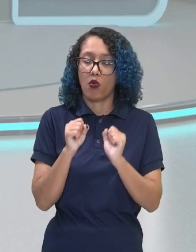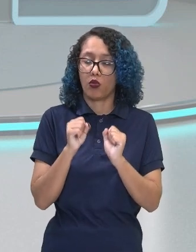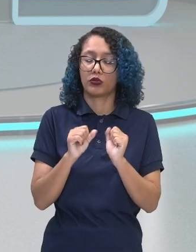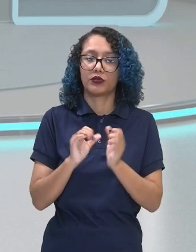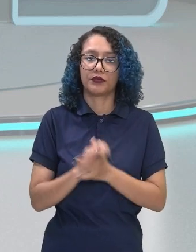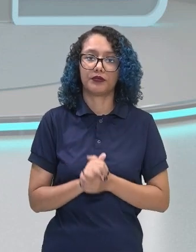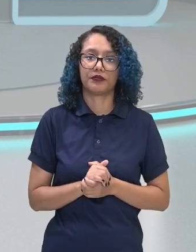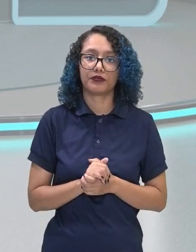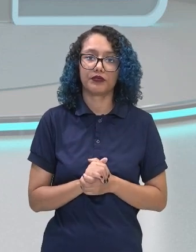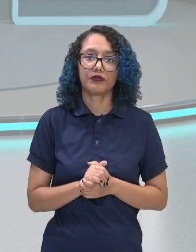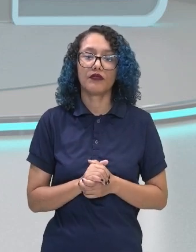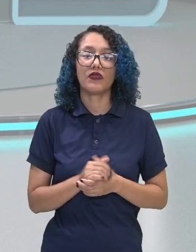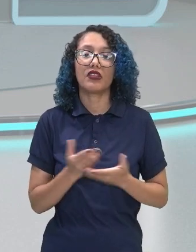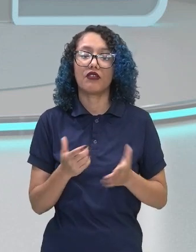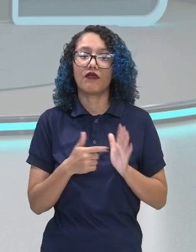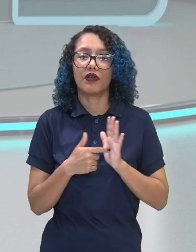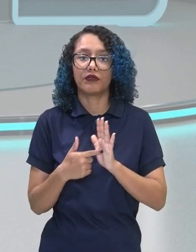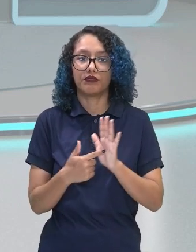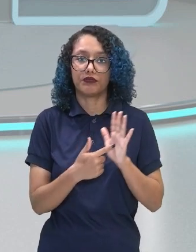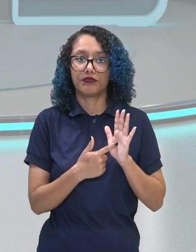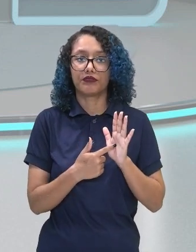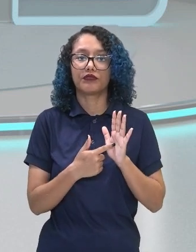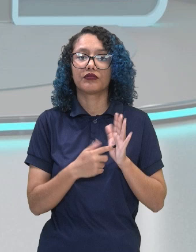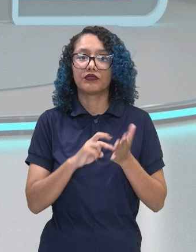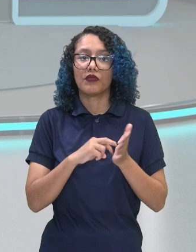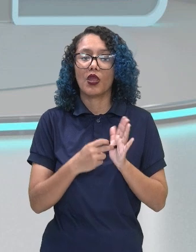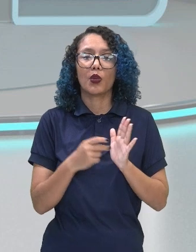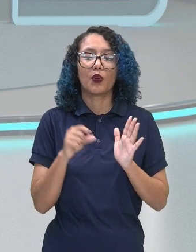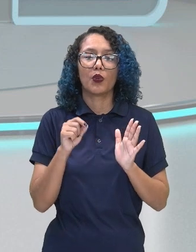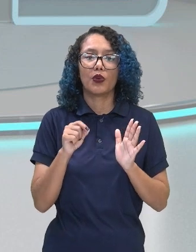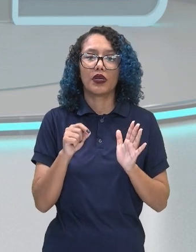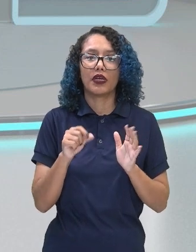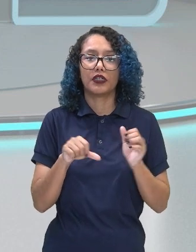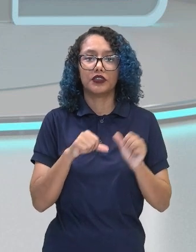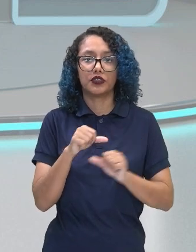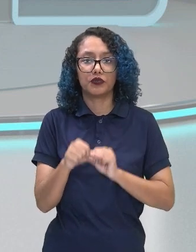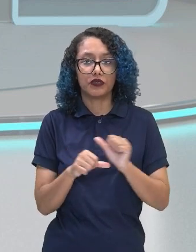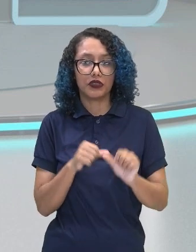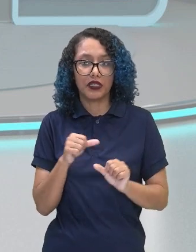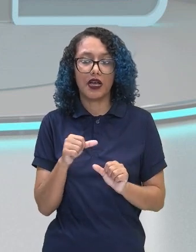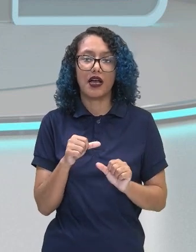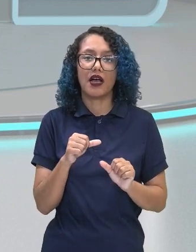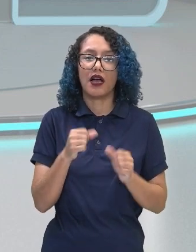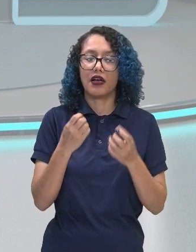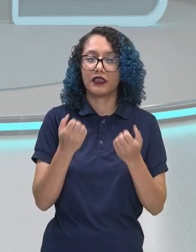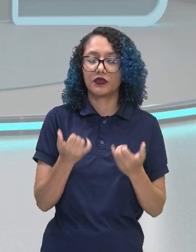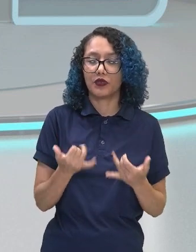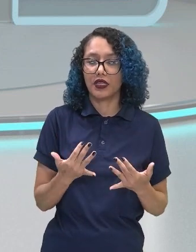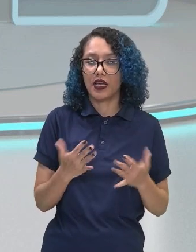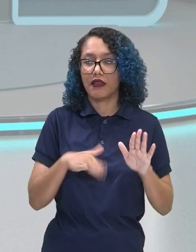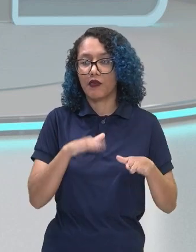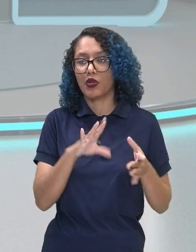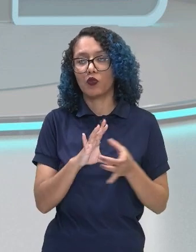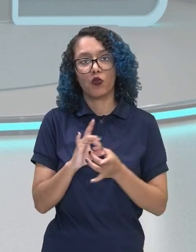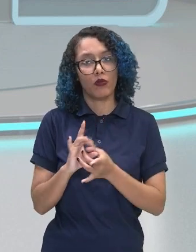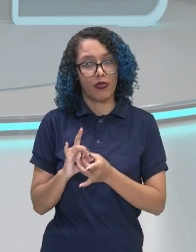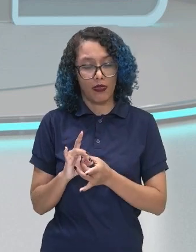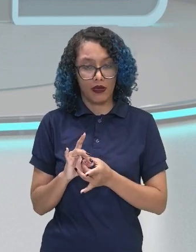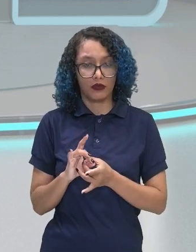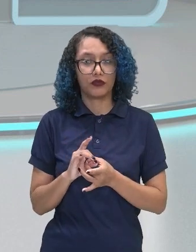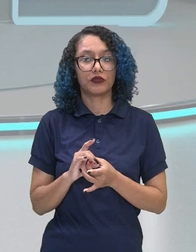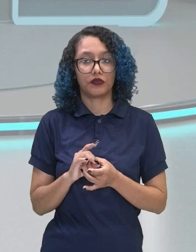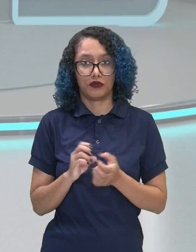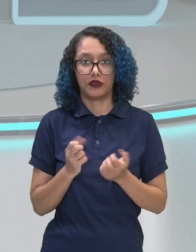aí ele vai apresentar uma ideia também, né? Vai modificar, descrever dentro daquele contexto onde ele vai estar inserido. A gente vai ver tudo